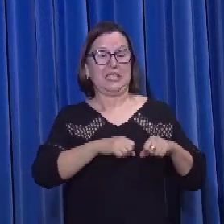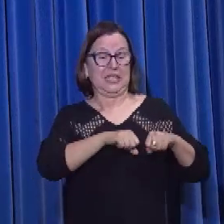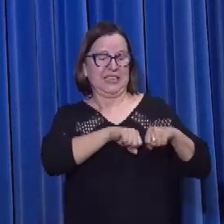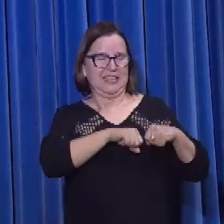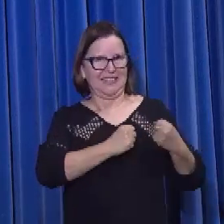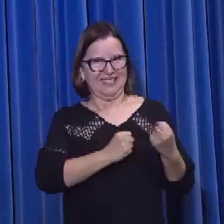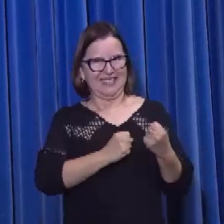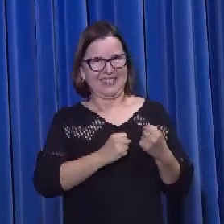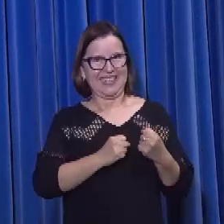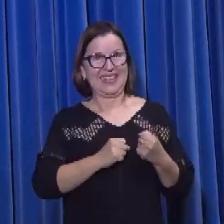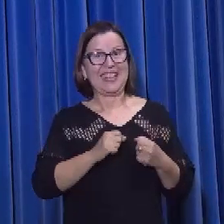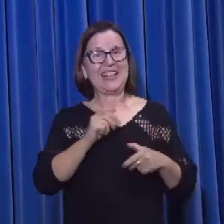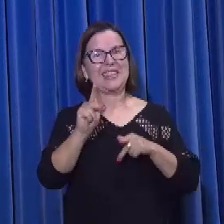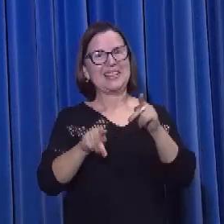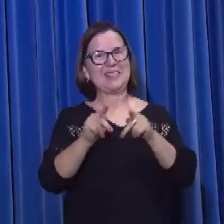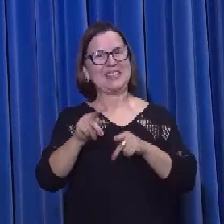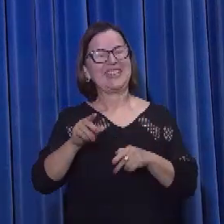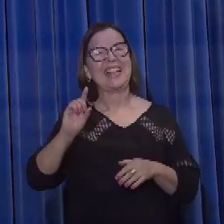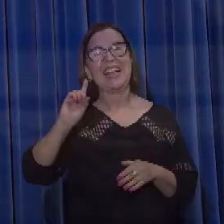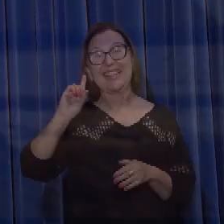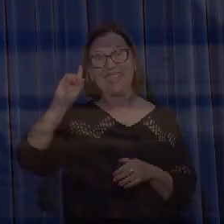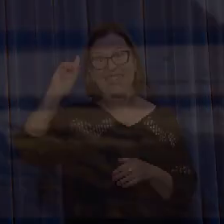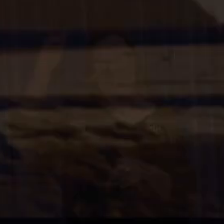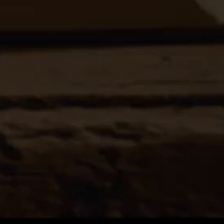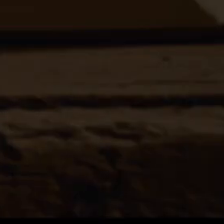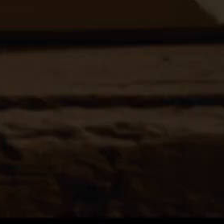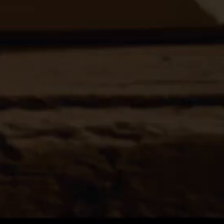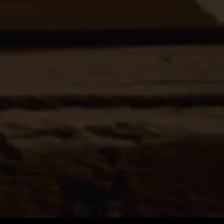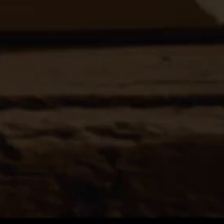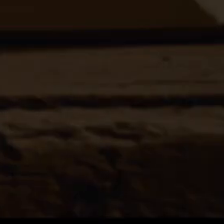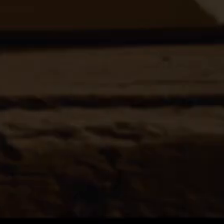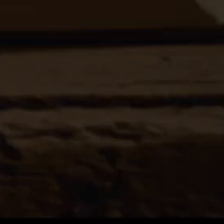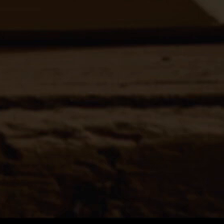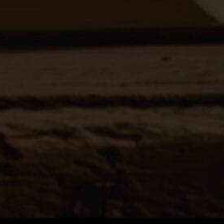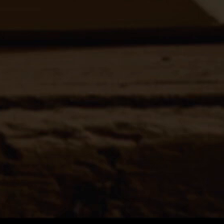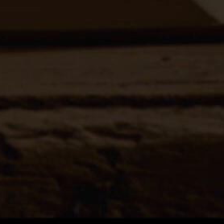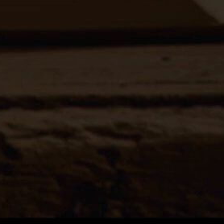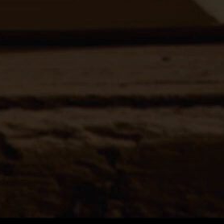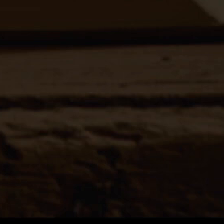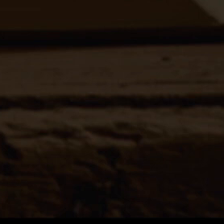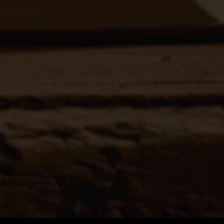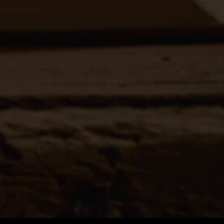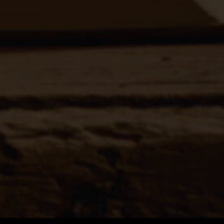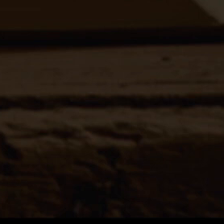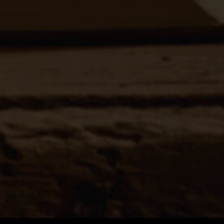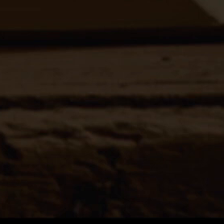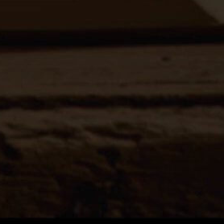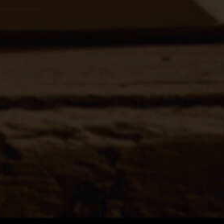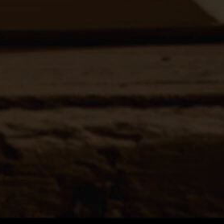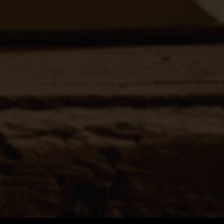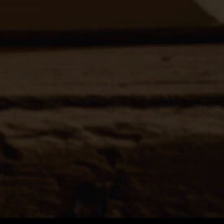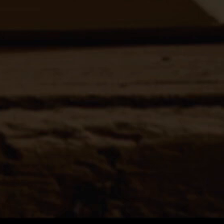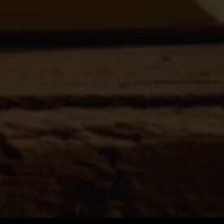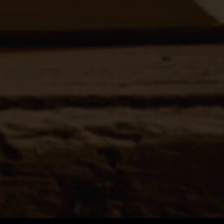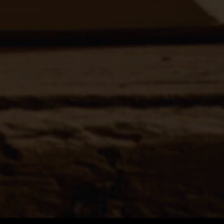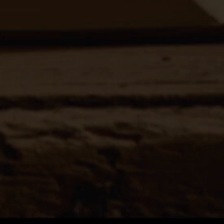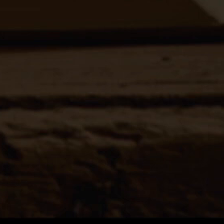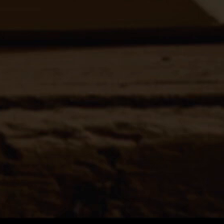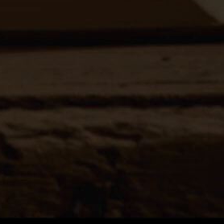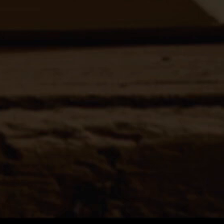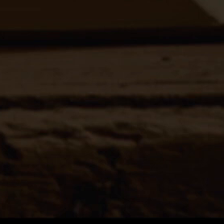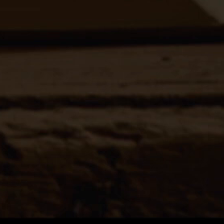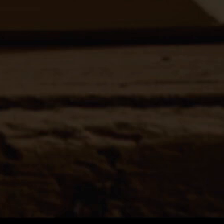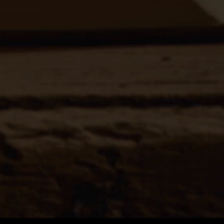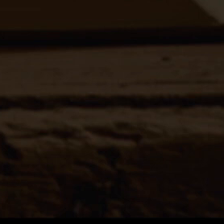Ele escolheu. Segundo a sua vontade. Segundo a sua vontade, Ele opera com o exército